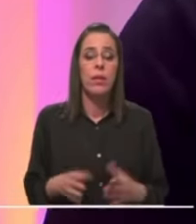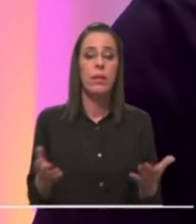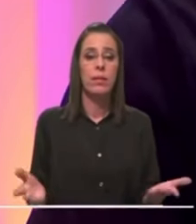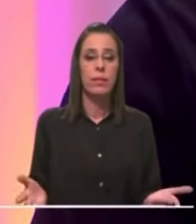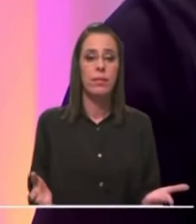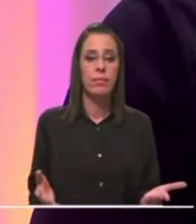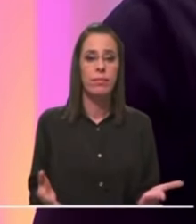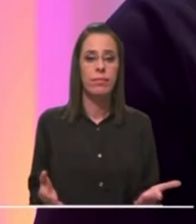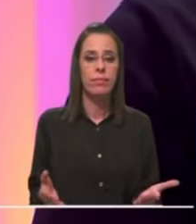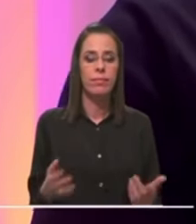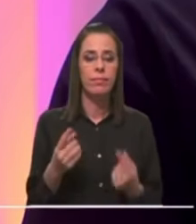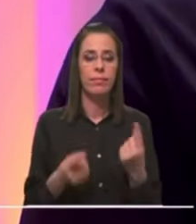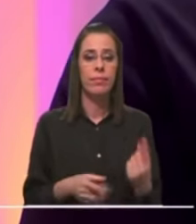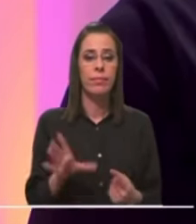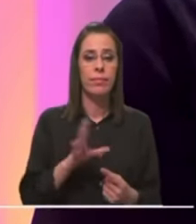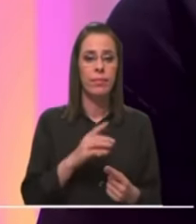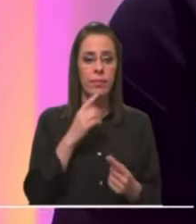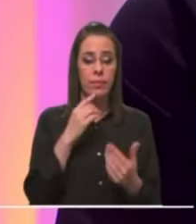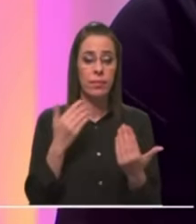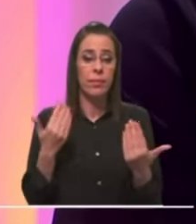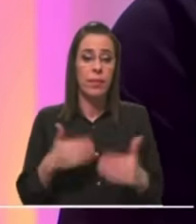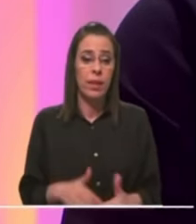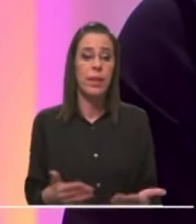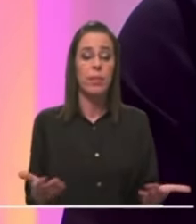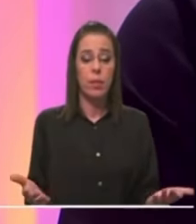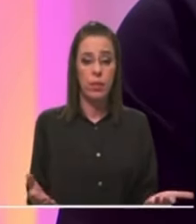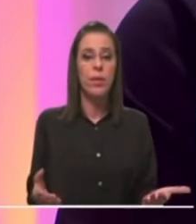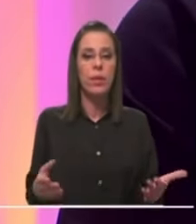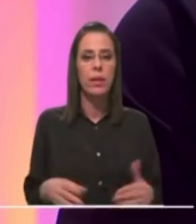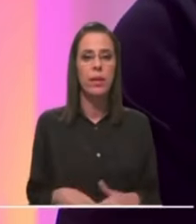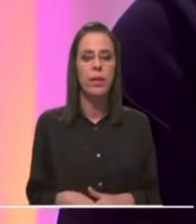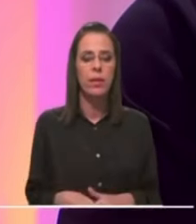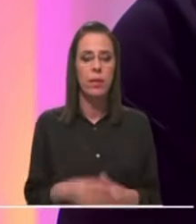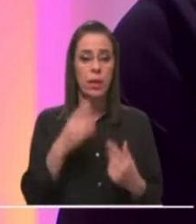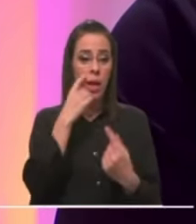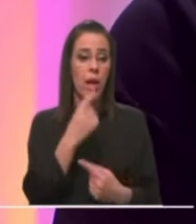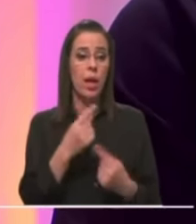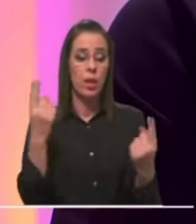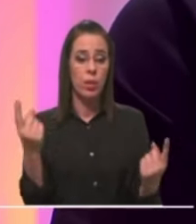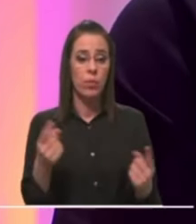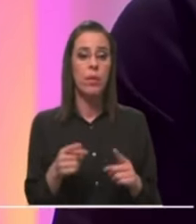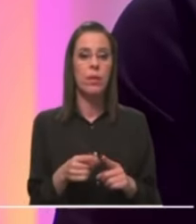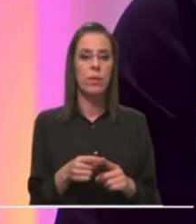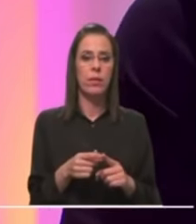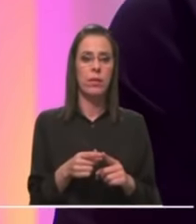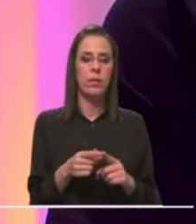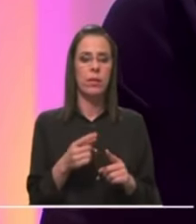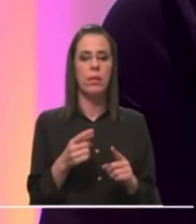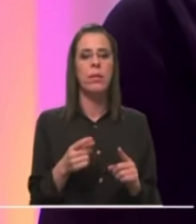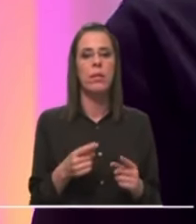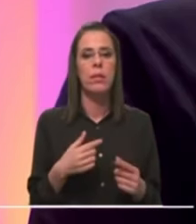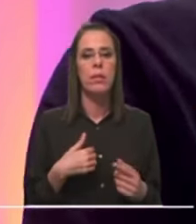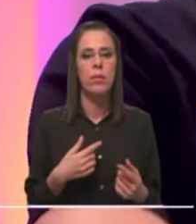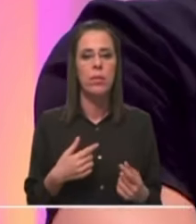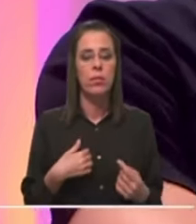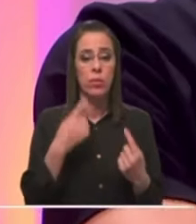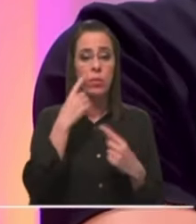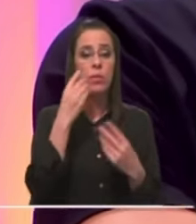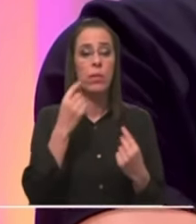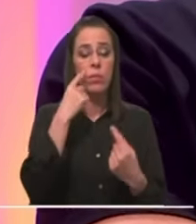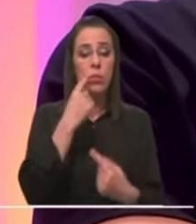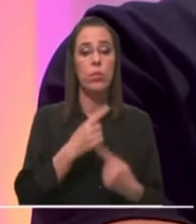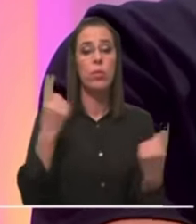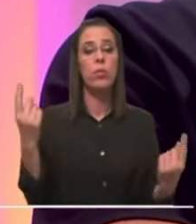eh de alguma forma limitou-se a a a a Mas tu ficaste muito disposto Ah sim mas eu fiquei muito disposto